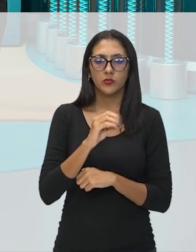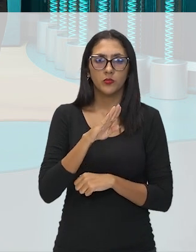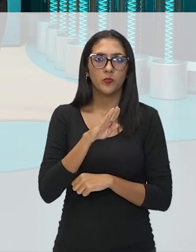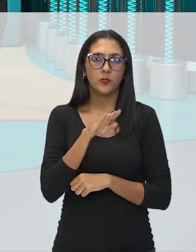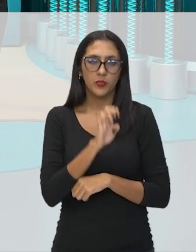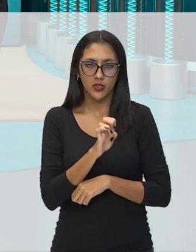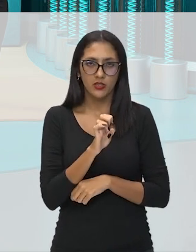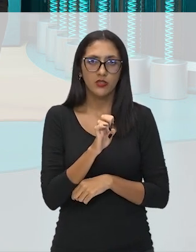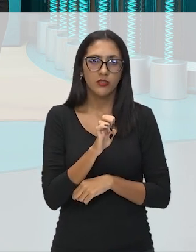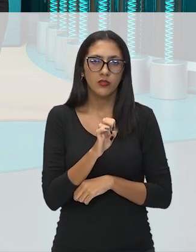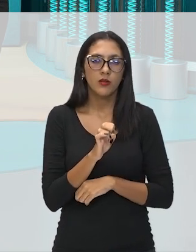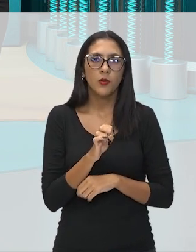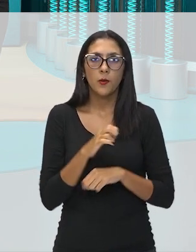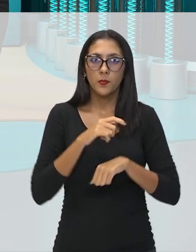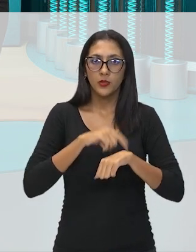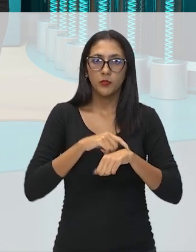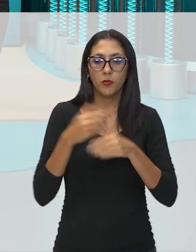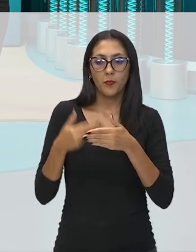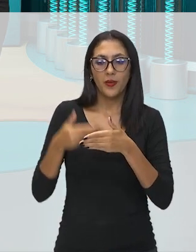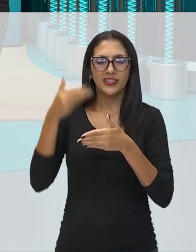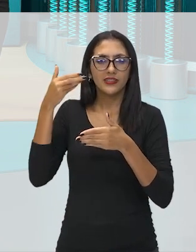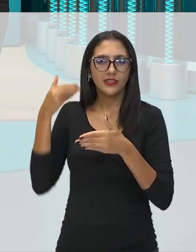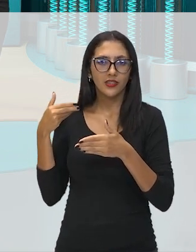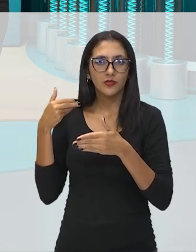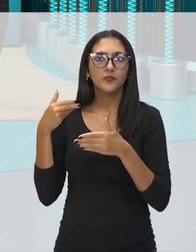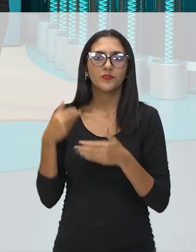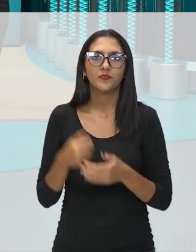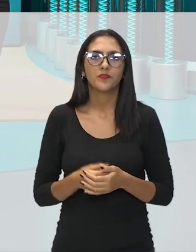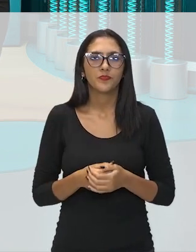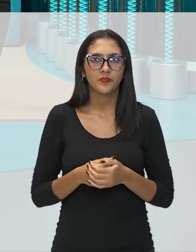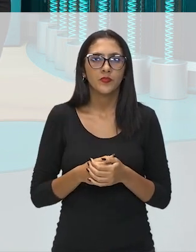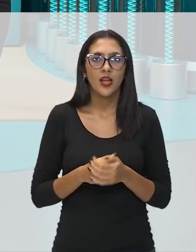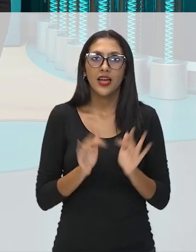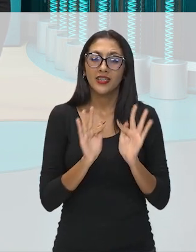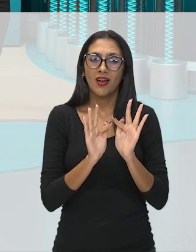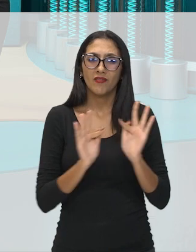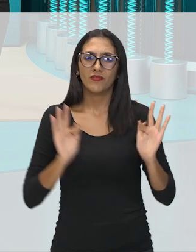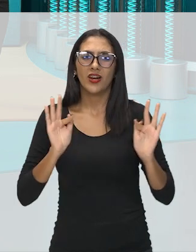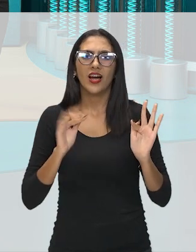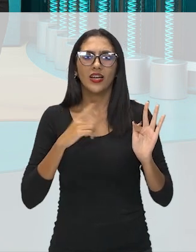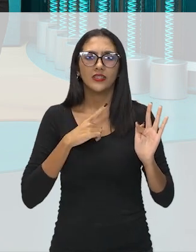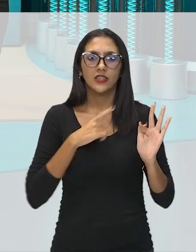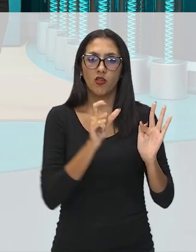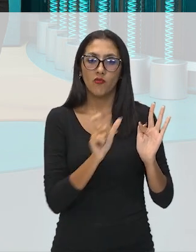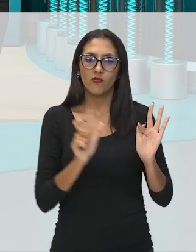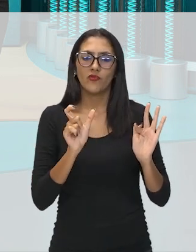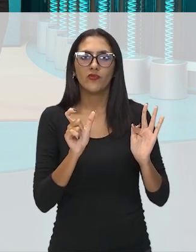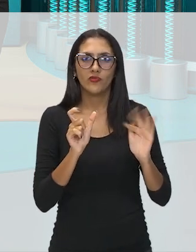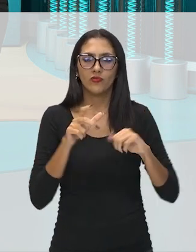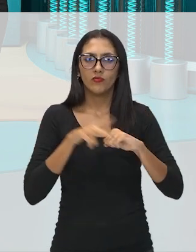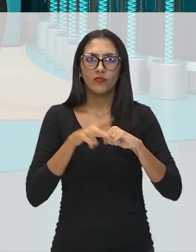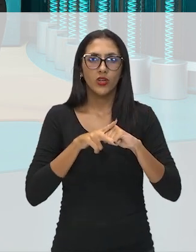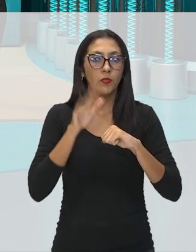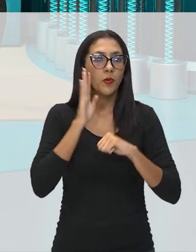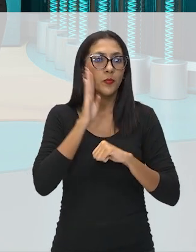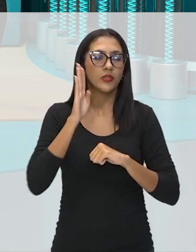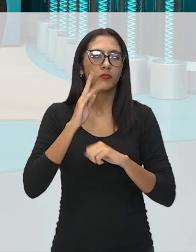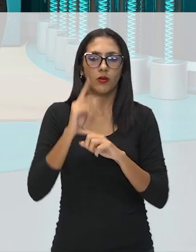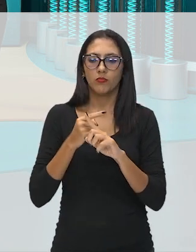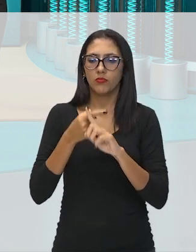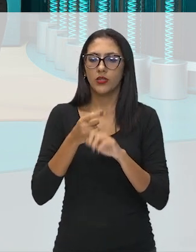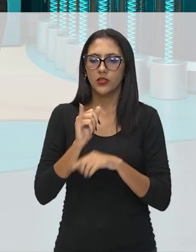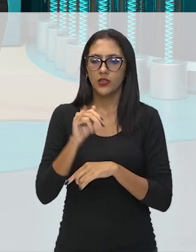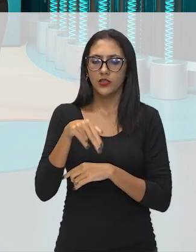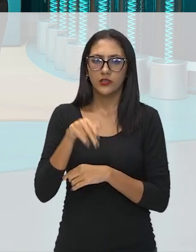dependendo do sujeito, e o meu verbo principal, ele vai receber esse ing, tá bom? E a próxima